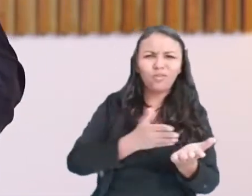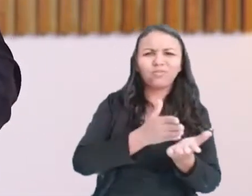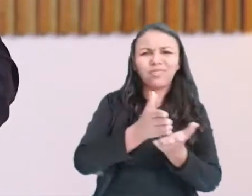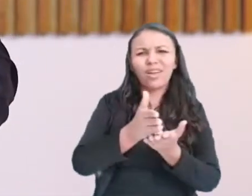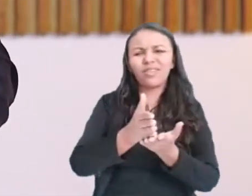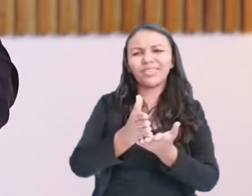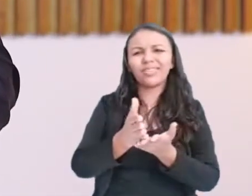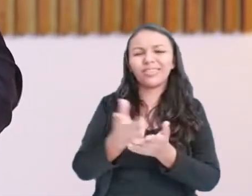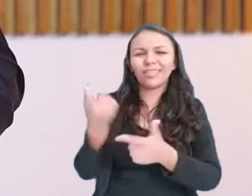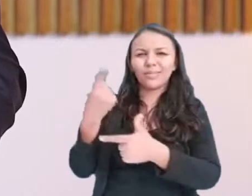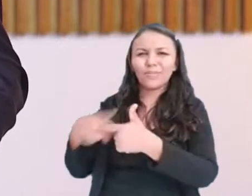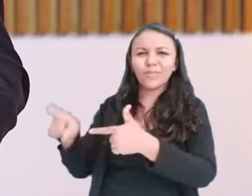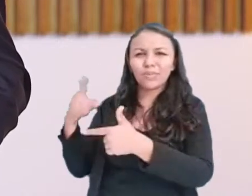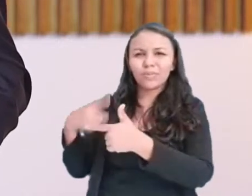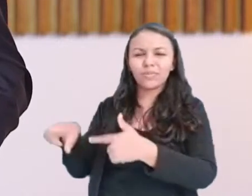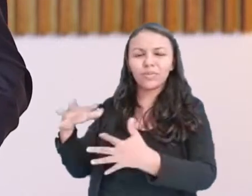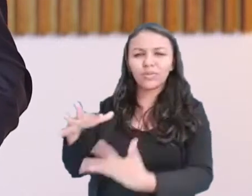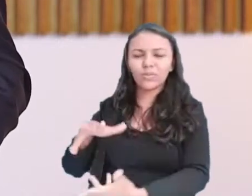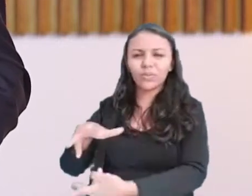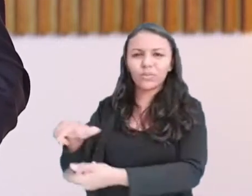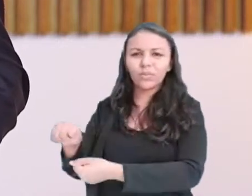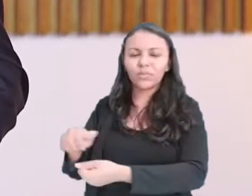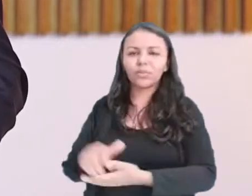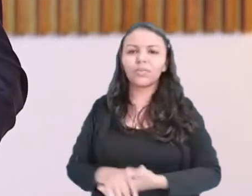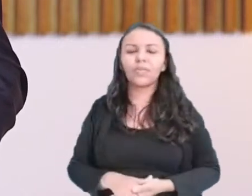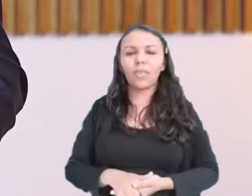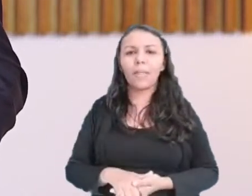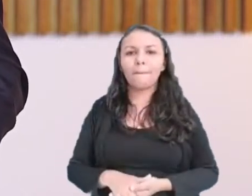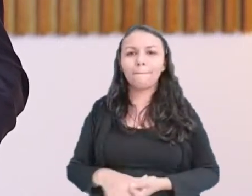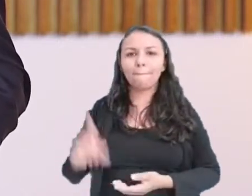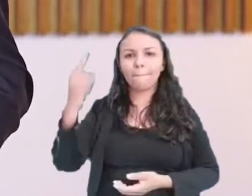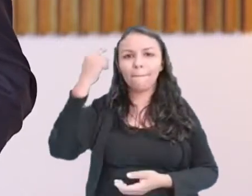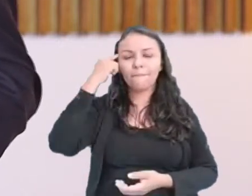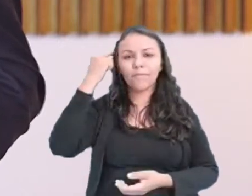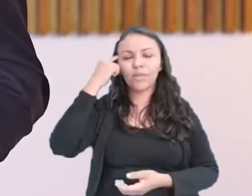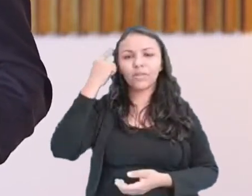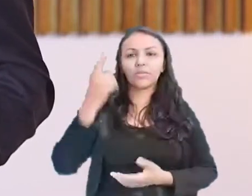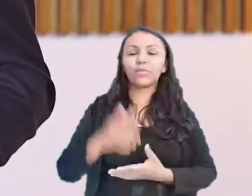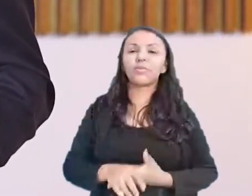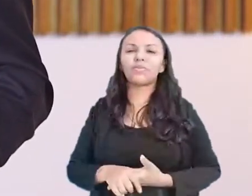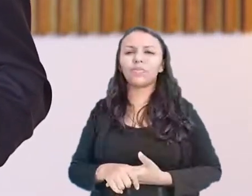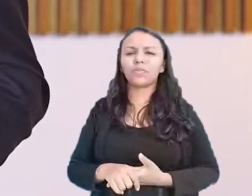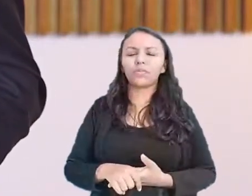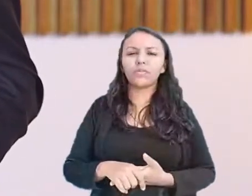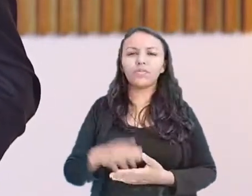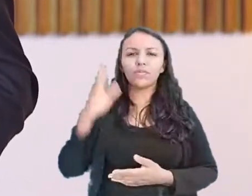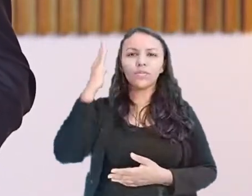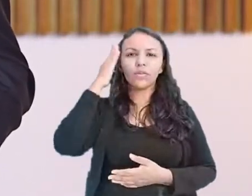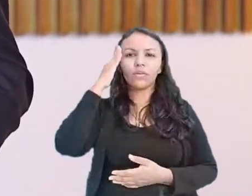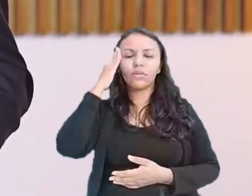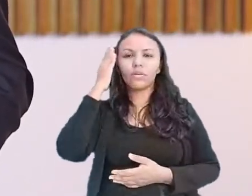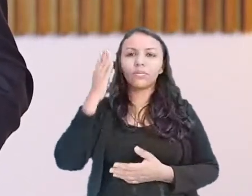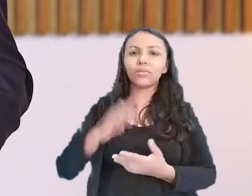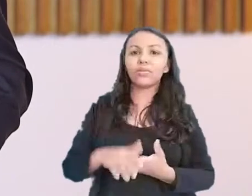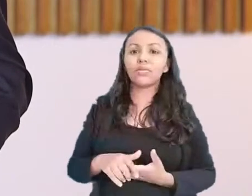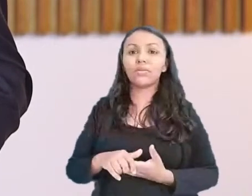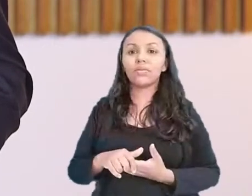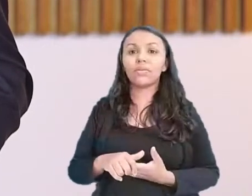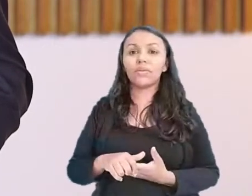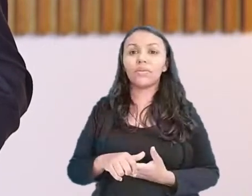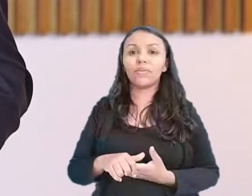Bom, quando nós meditamos e entendemos o que a inspiração